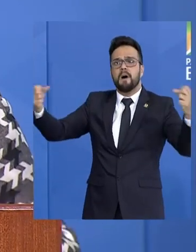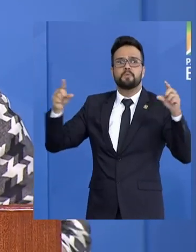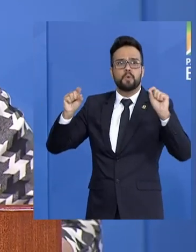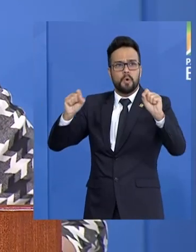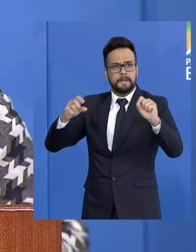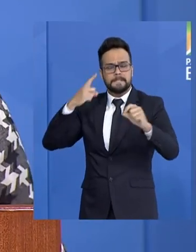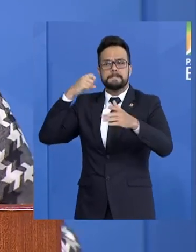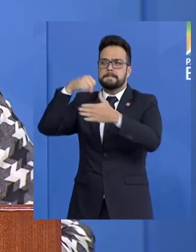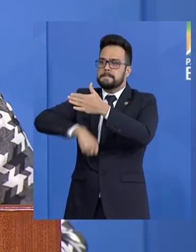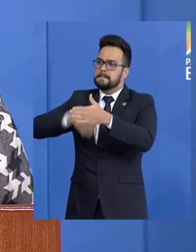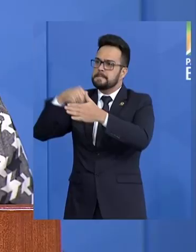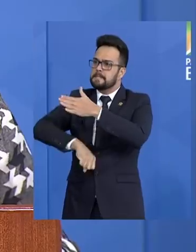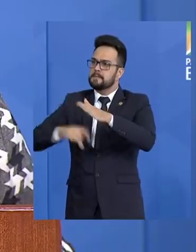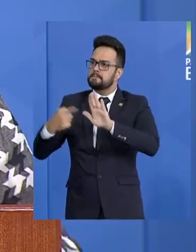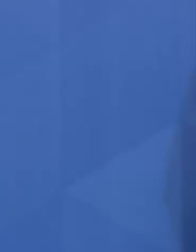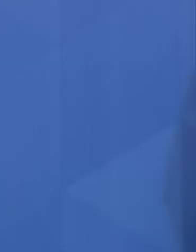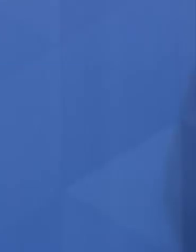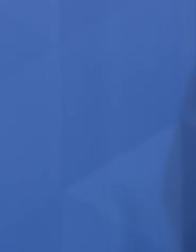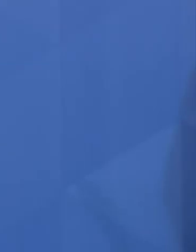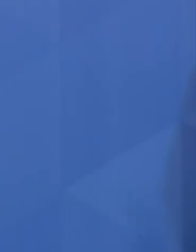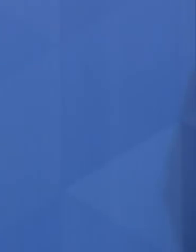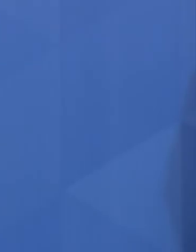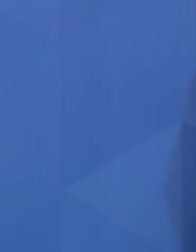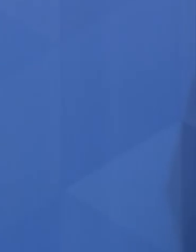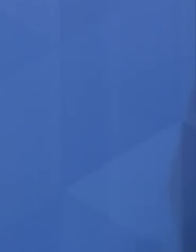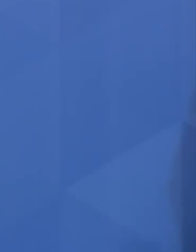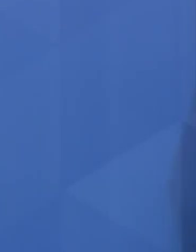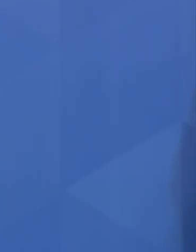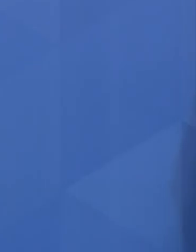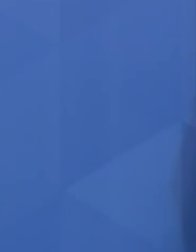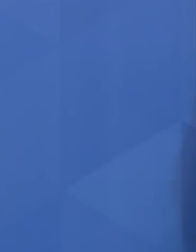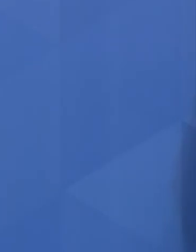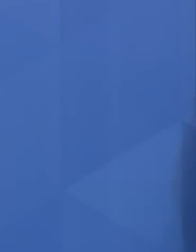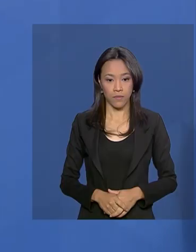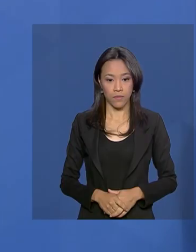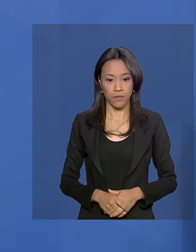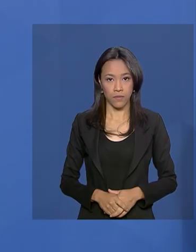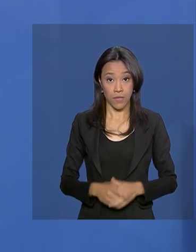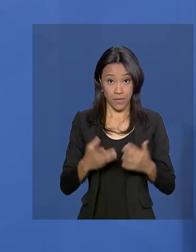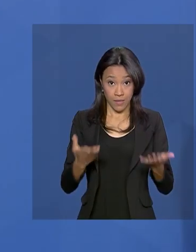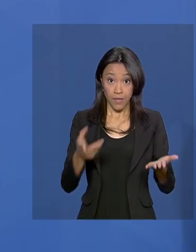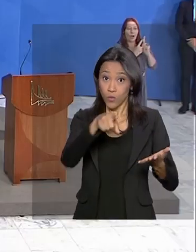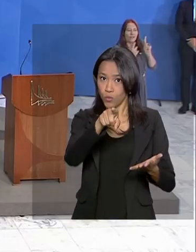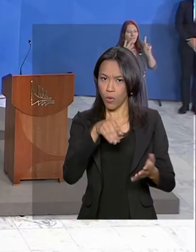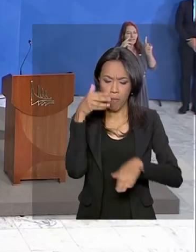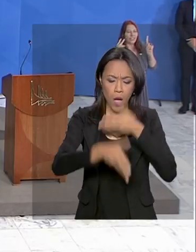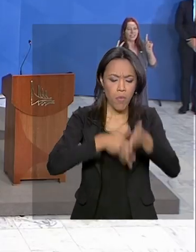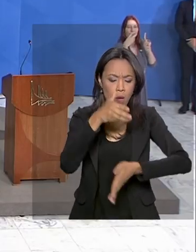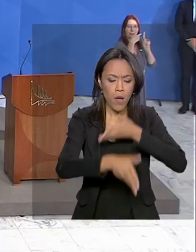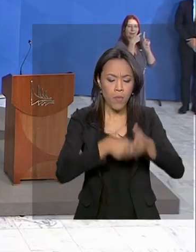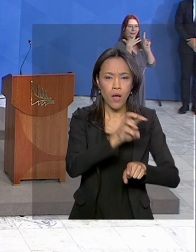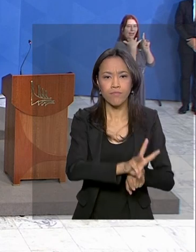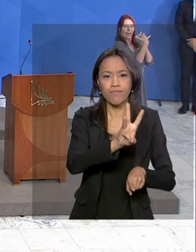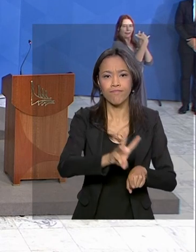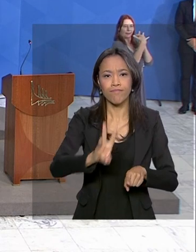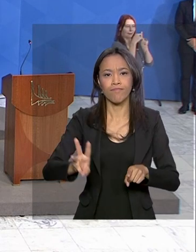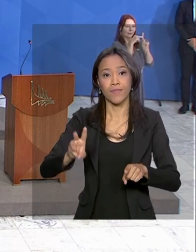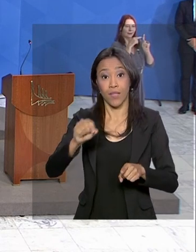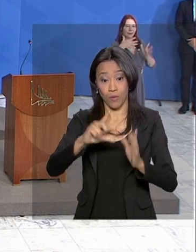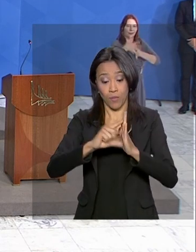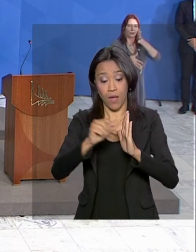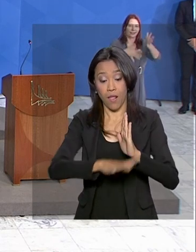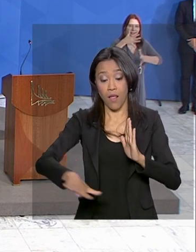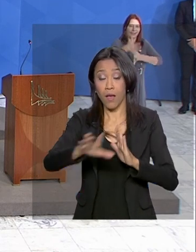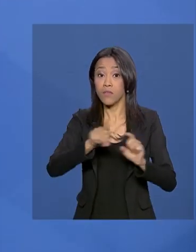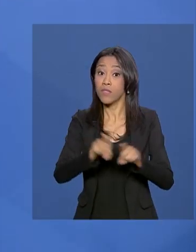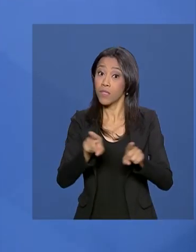os invisibilizados. O material estará disponível na página do Palácio do Planalto na internet e nas redes sociais do